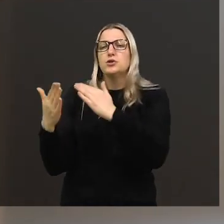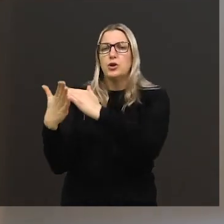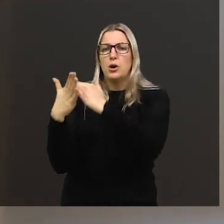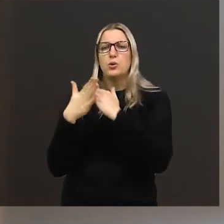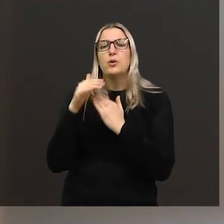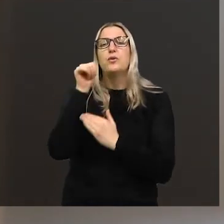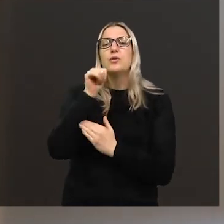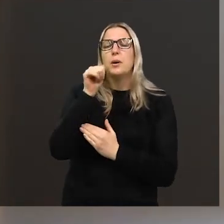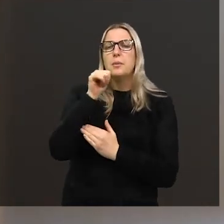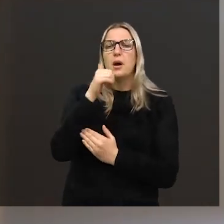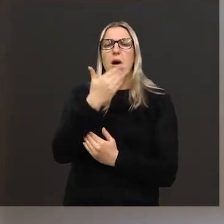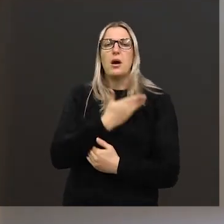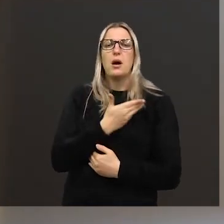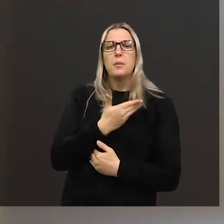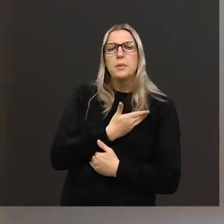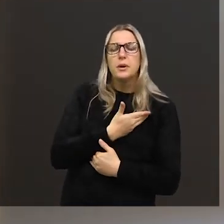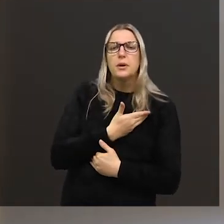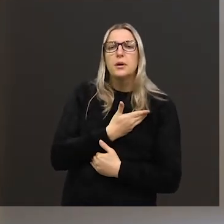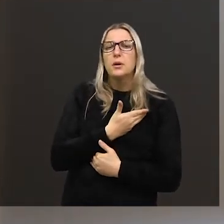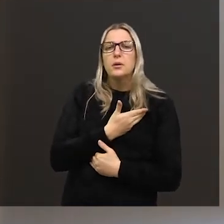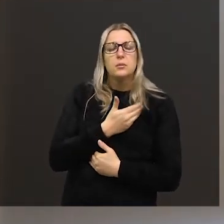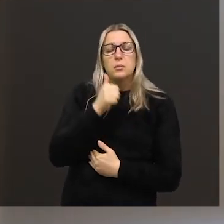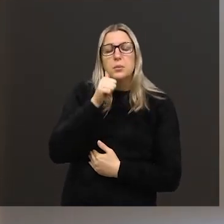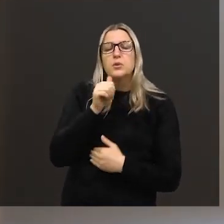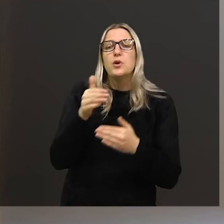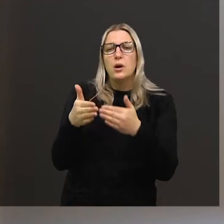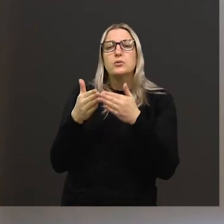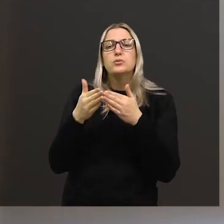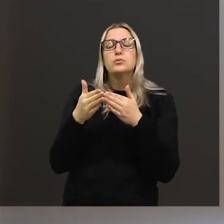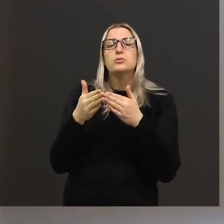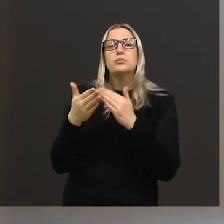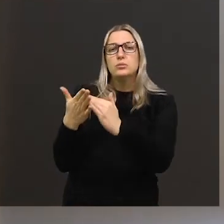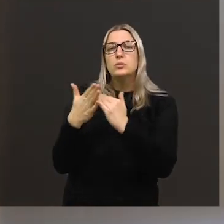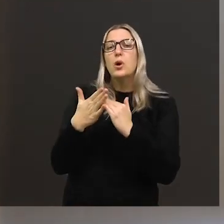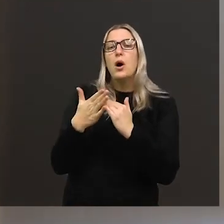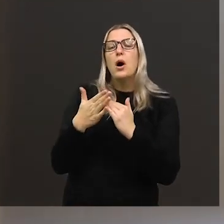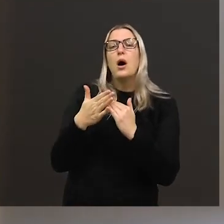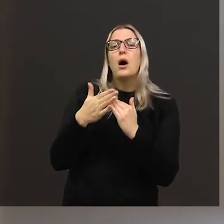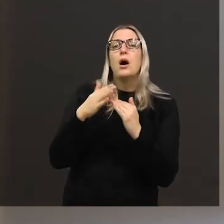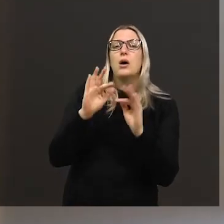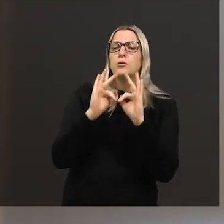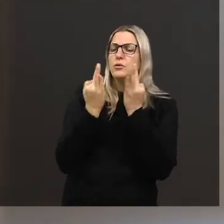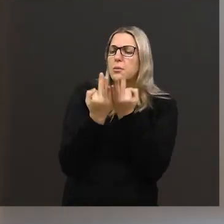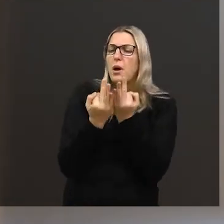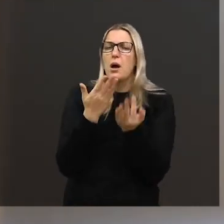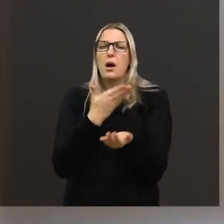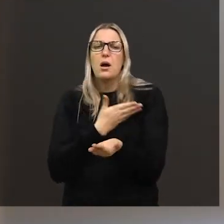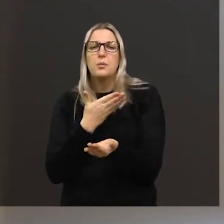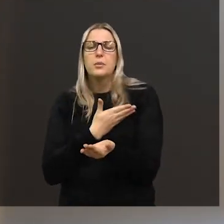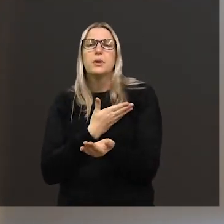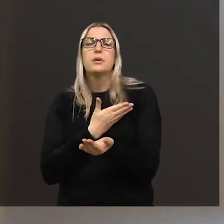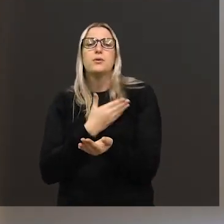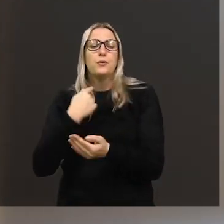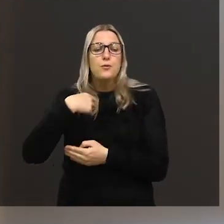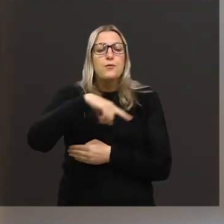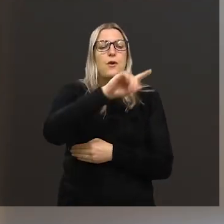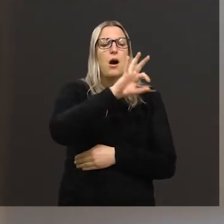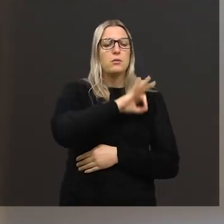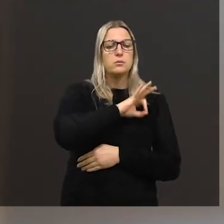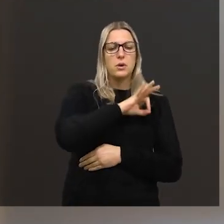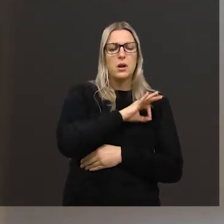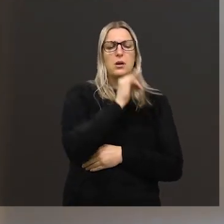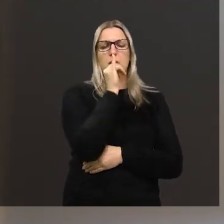ela também pode pedir ajuda a um familiar, a um parente, a um amigo, e esse amigo levar a informação até um desses